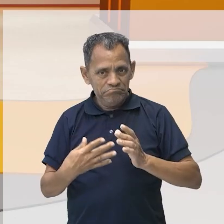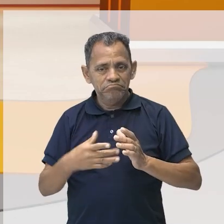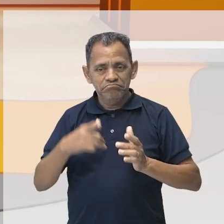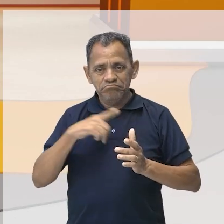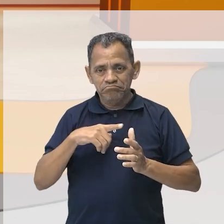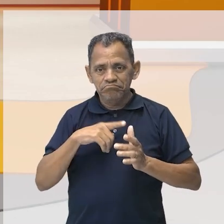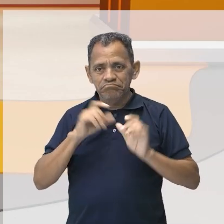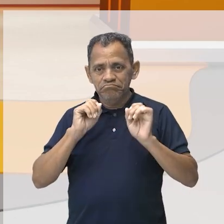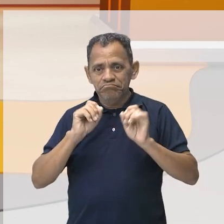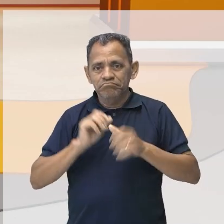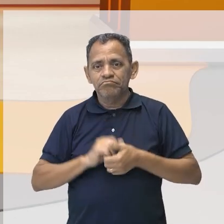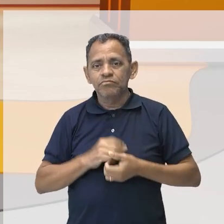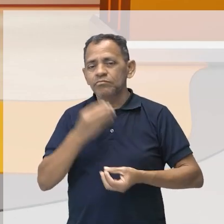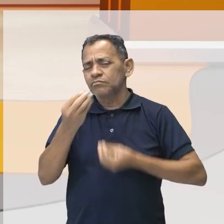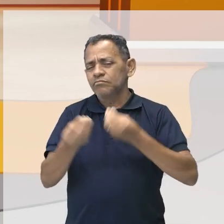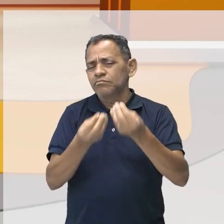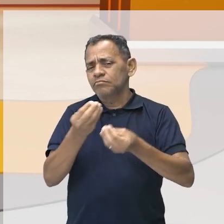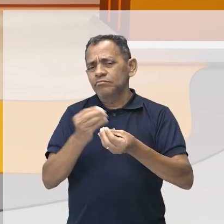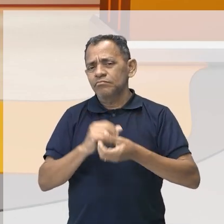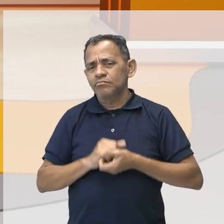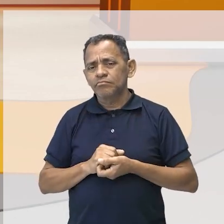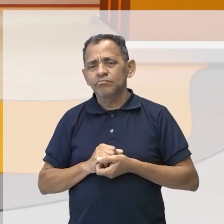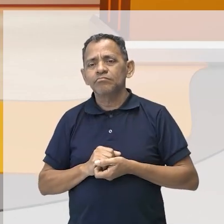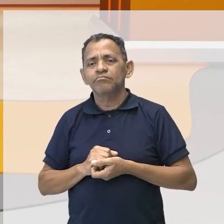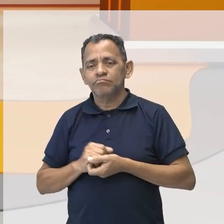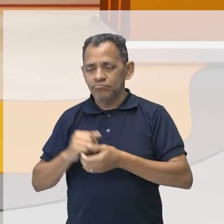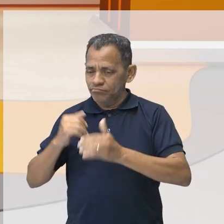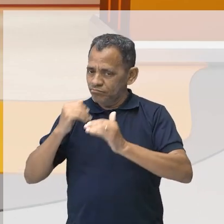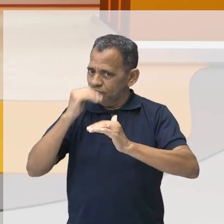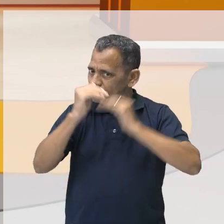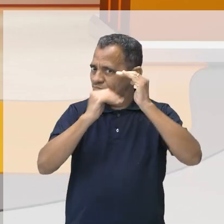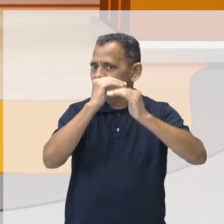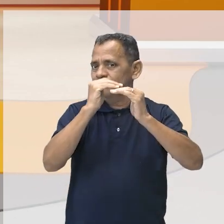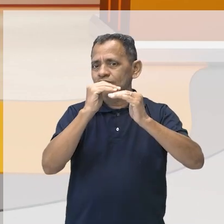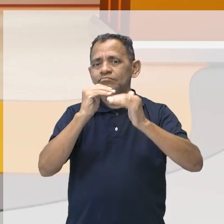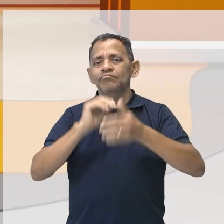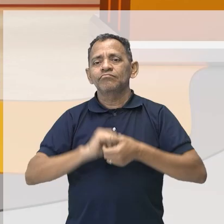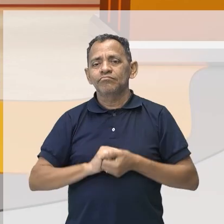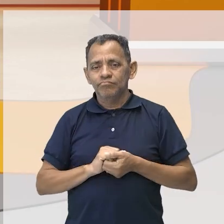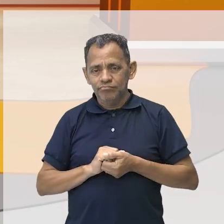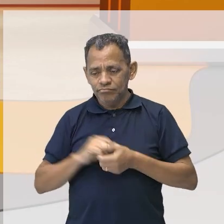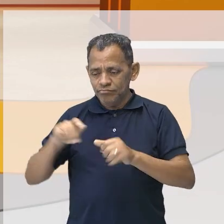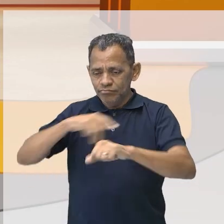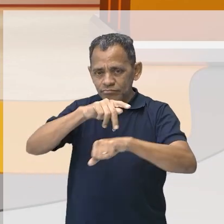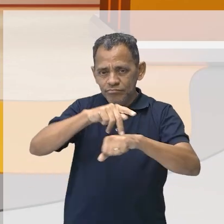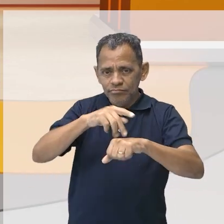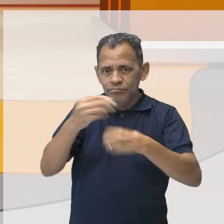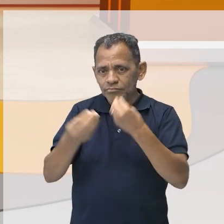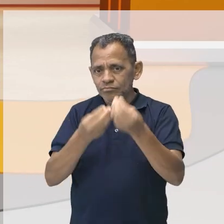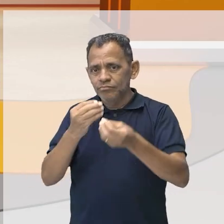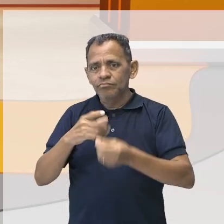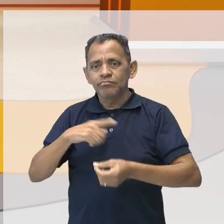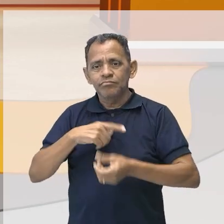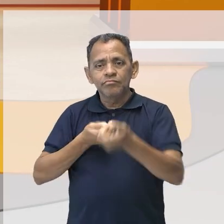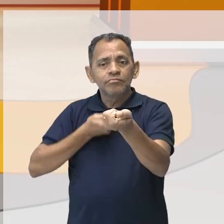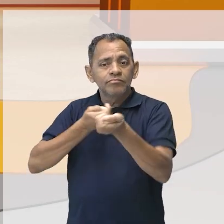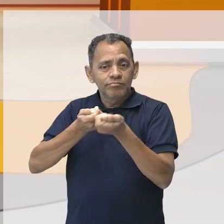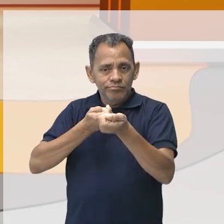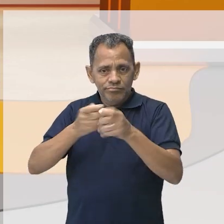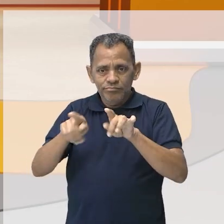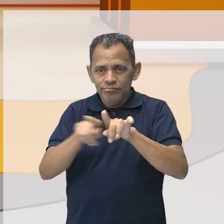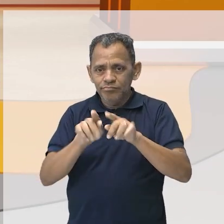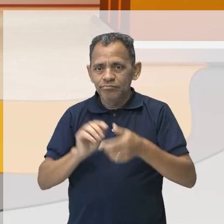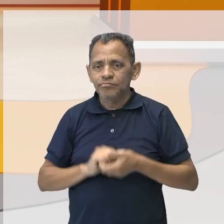aí de como ocorre essa evolução dos países, como que eles acabam tendo esses domínios. E os